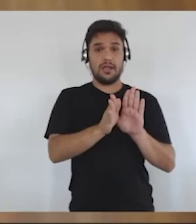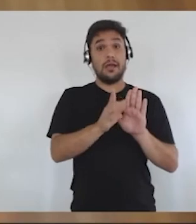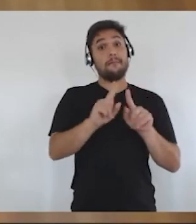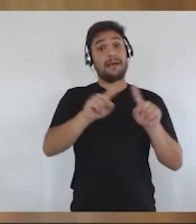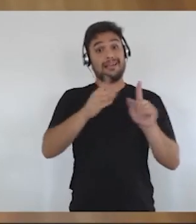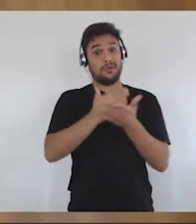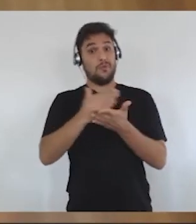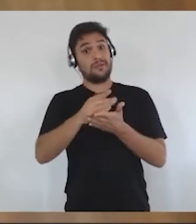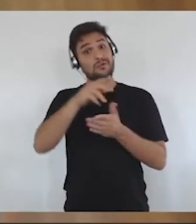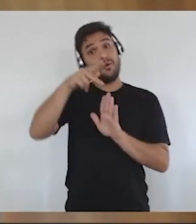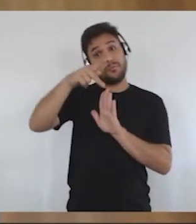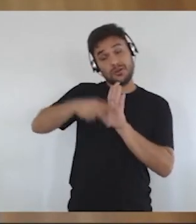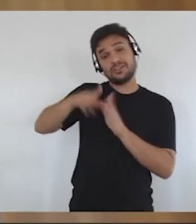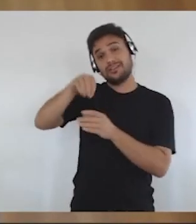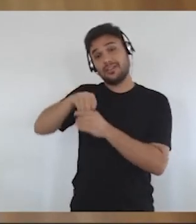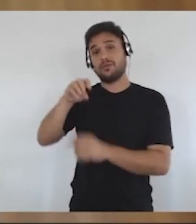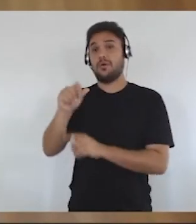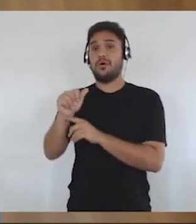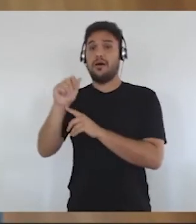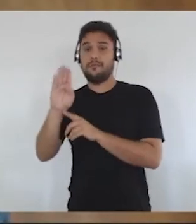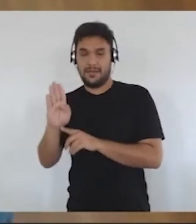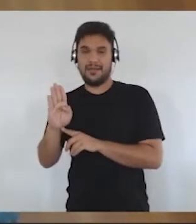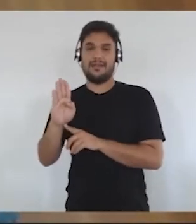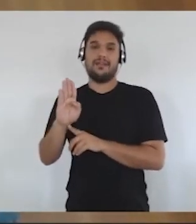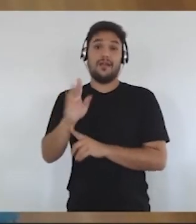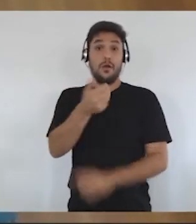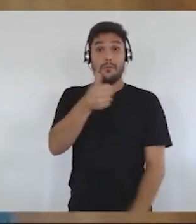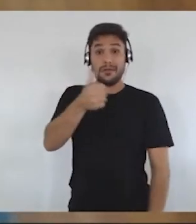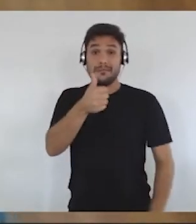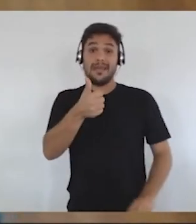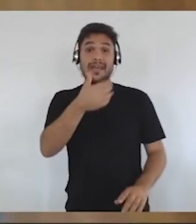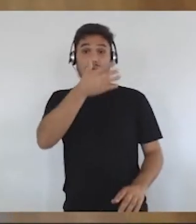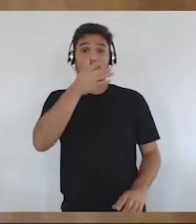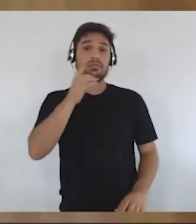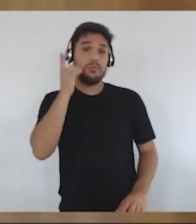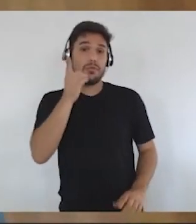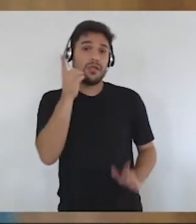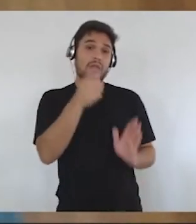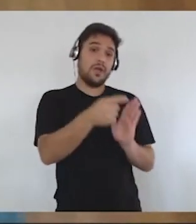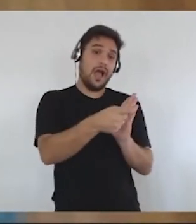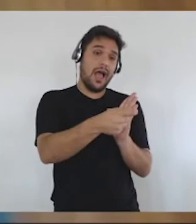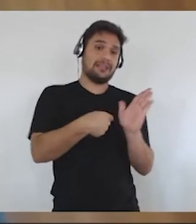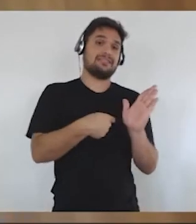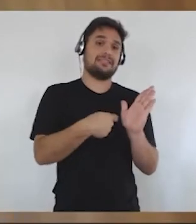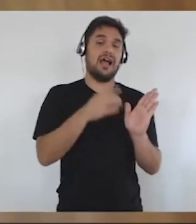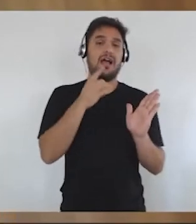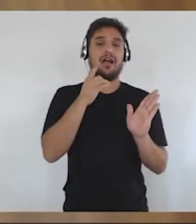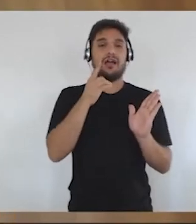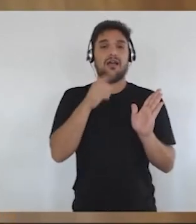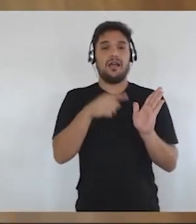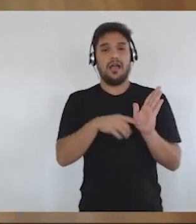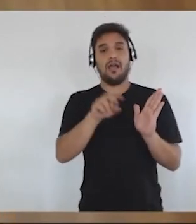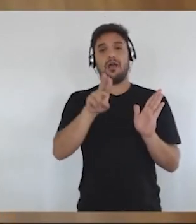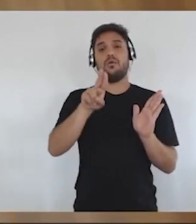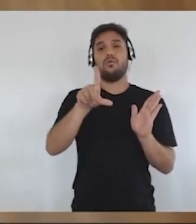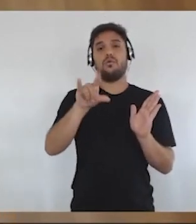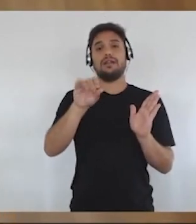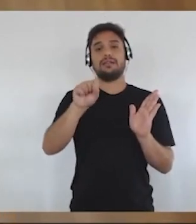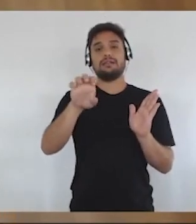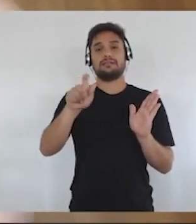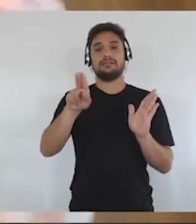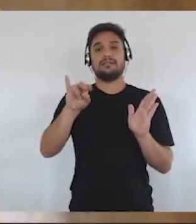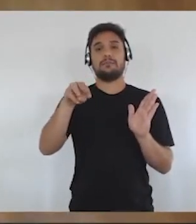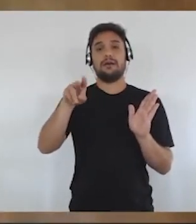OAB, no âmbito da Câmara dos Deputados, inclusive o primeiro deles a assinar, o então deputado federal Ulisses